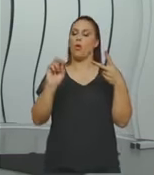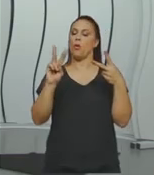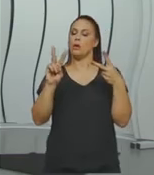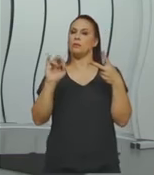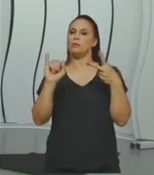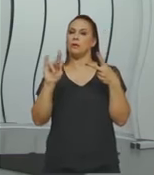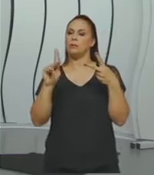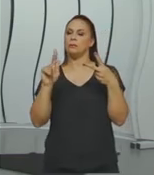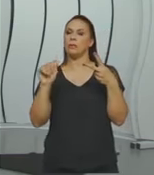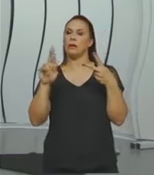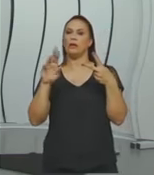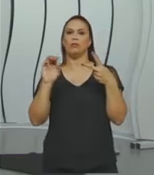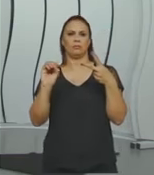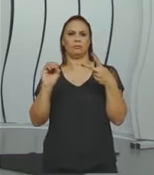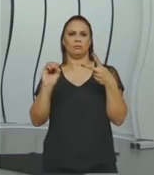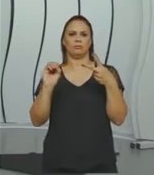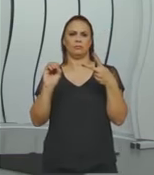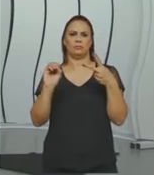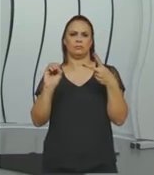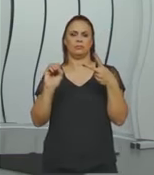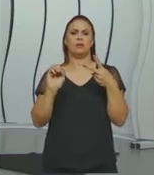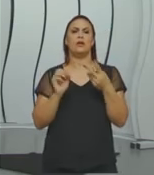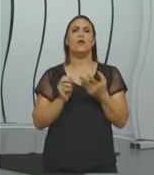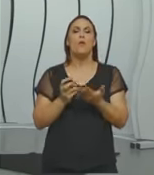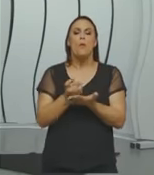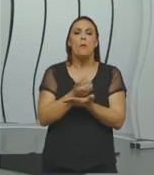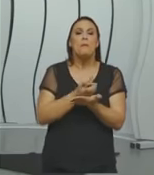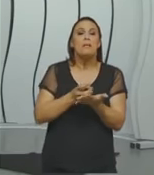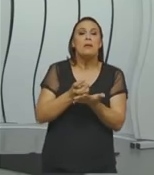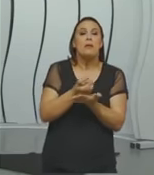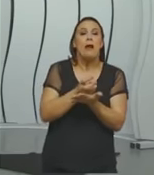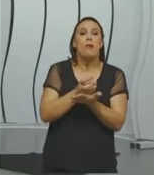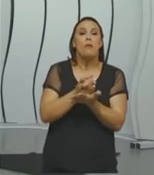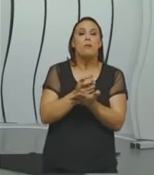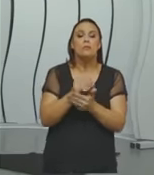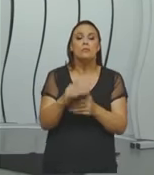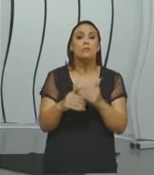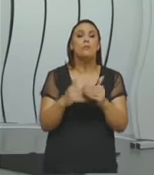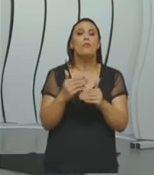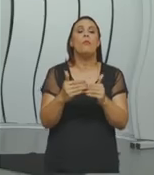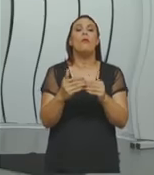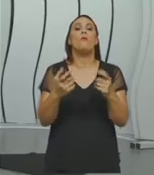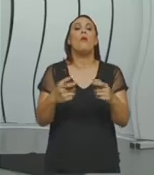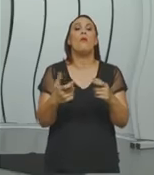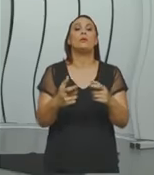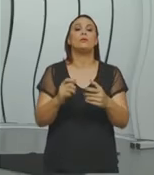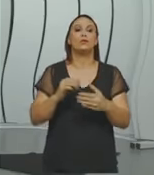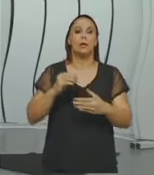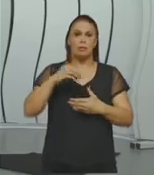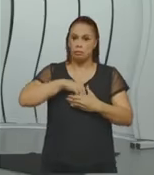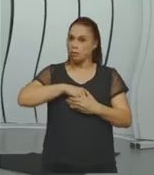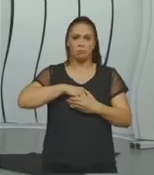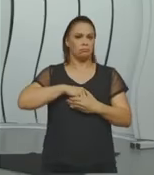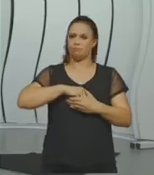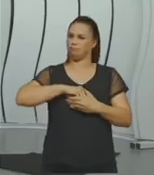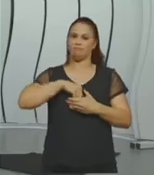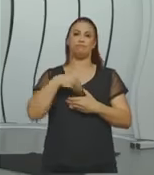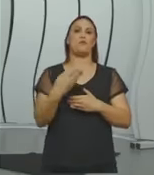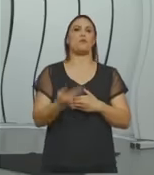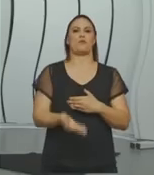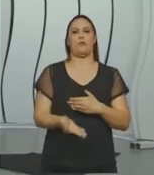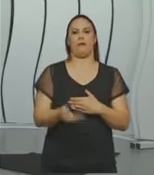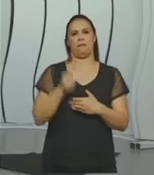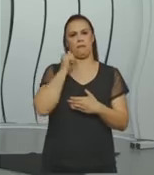nutrição vai ser o quê? O vitelo, tá? Presente, então, dentro daquele ovo. Quando eu estou falando,